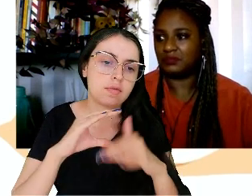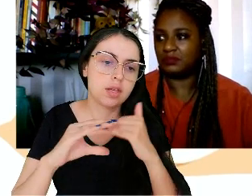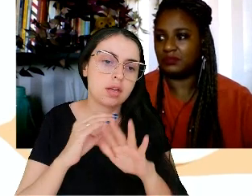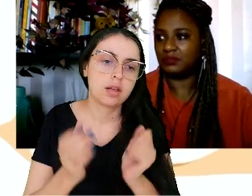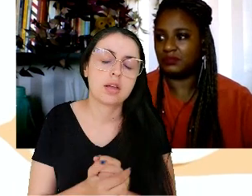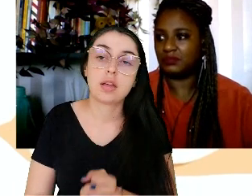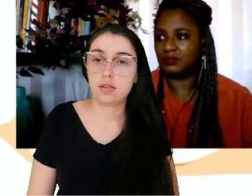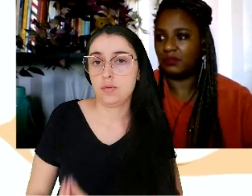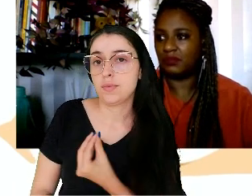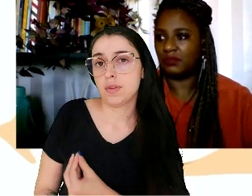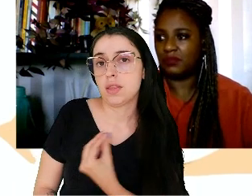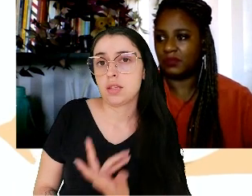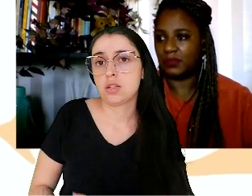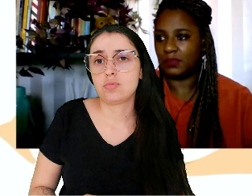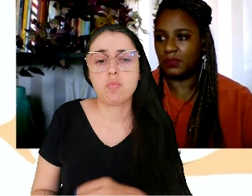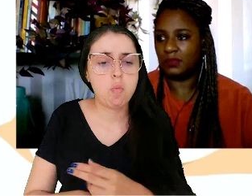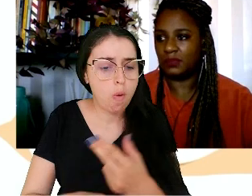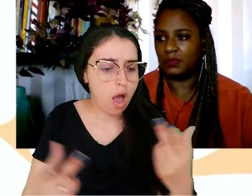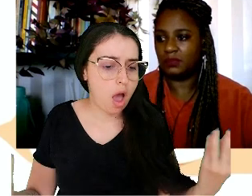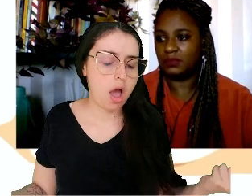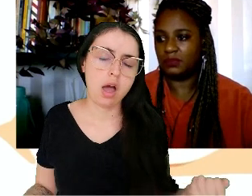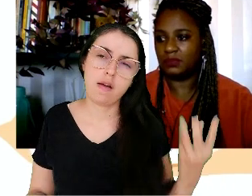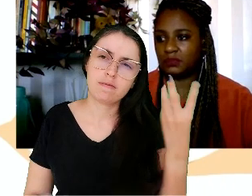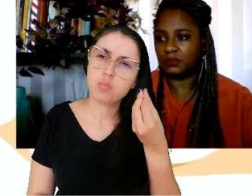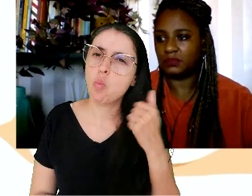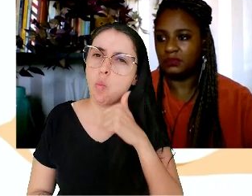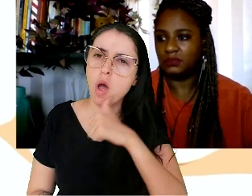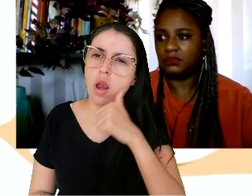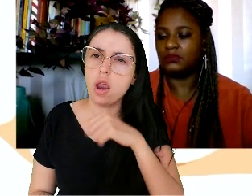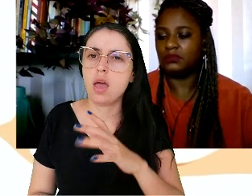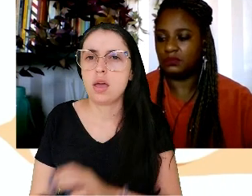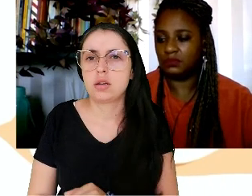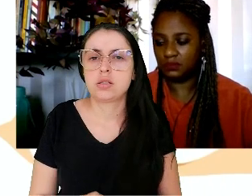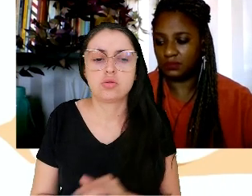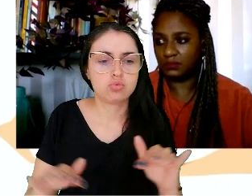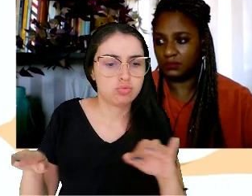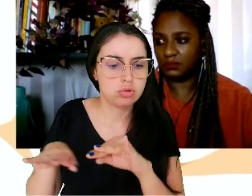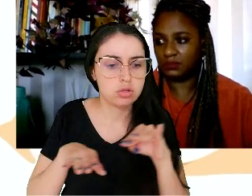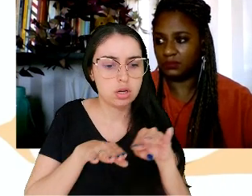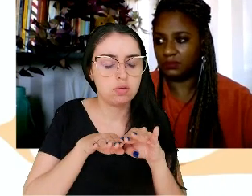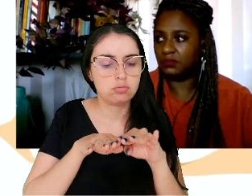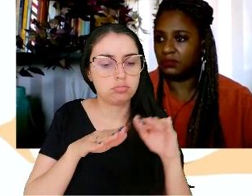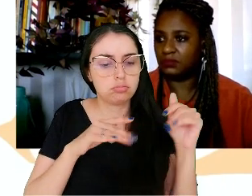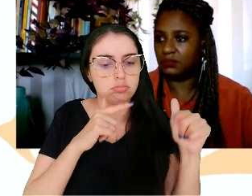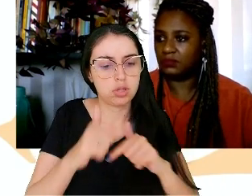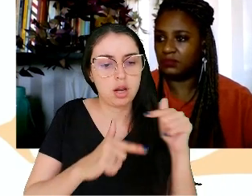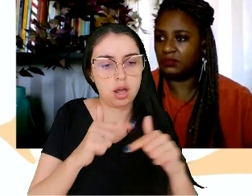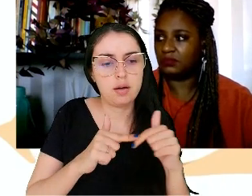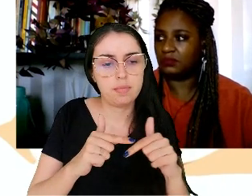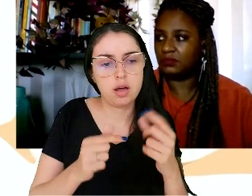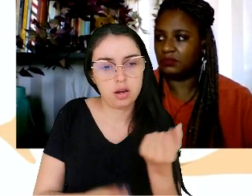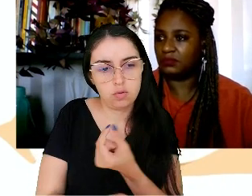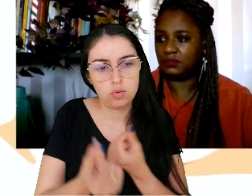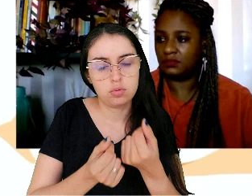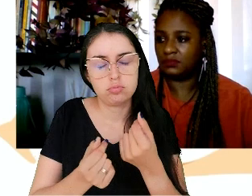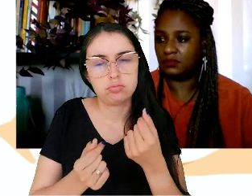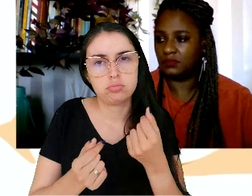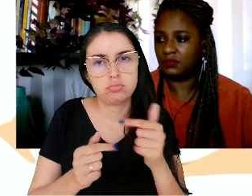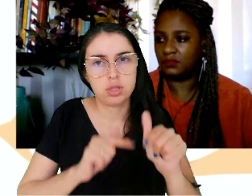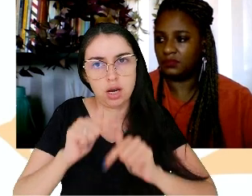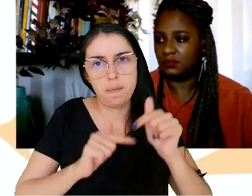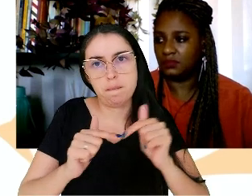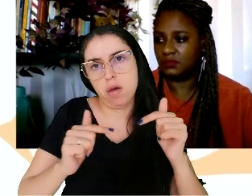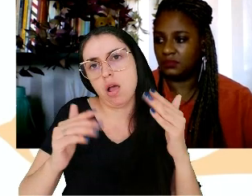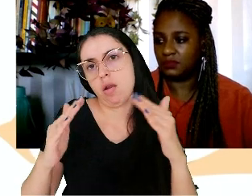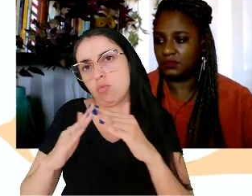evidenciam as realidades vividas por muitas mulheres, que conciliam aí o trabalho remunerado com os